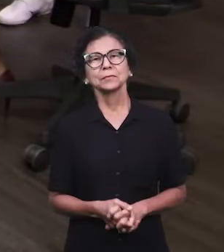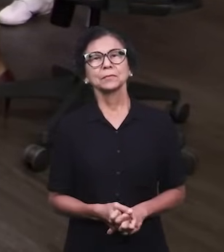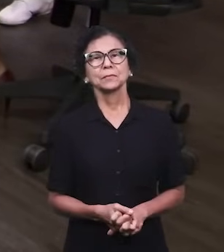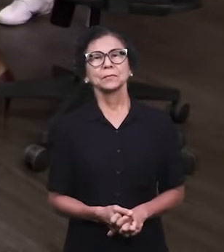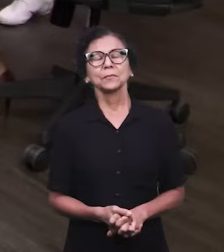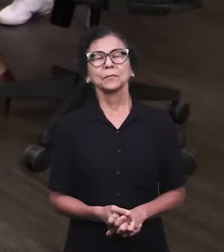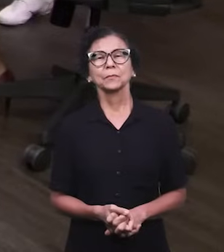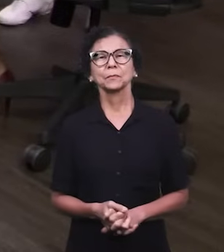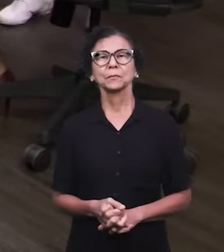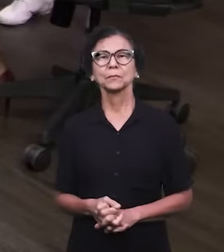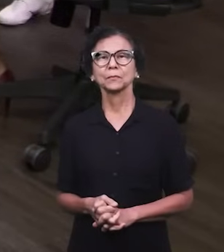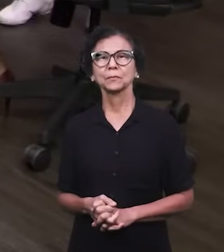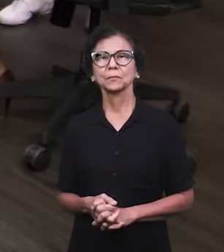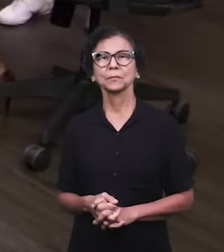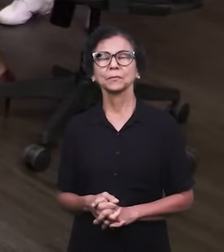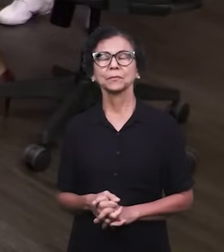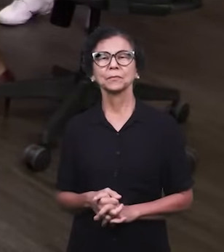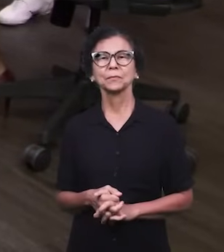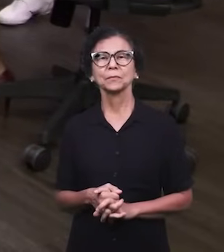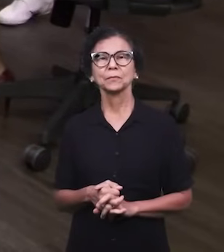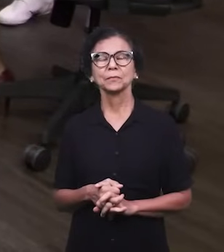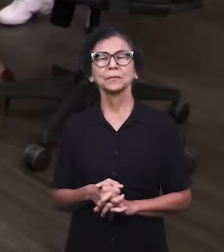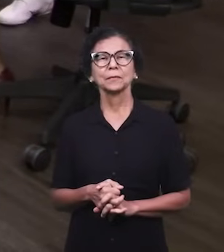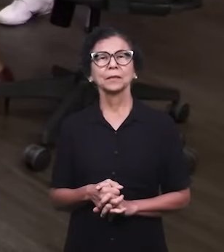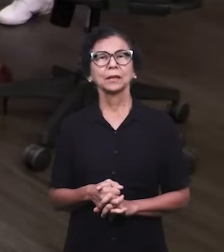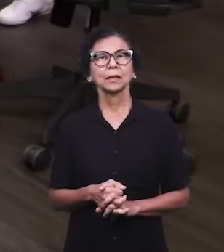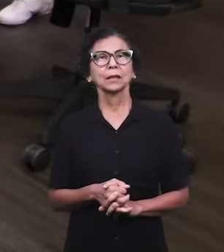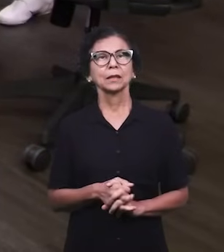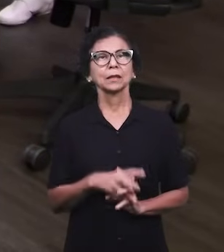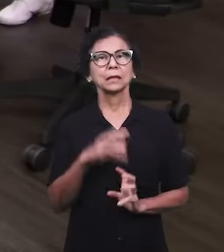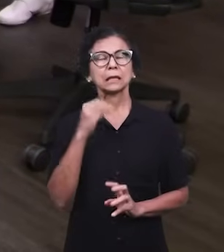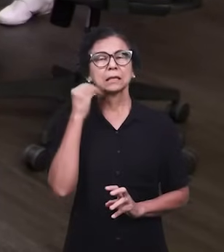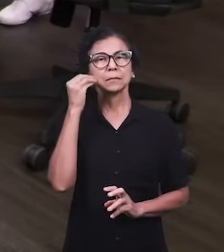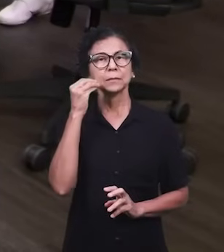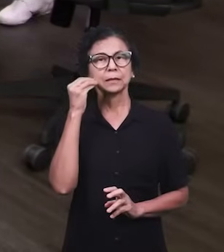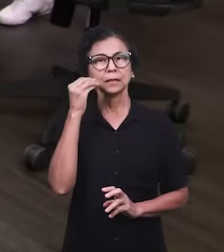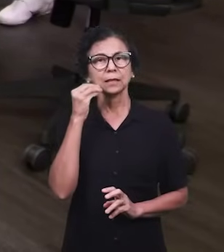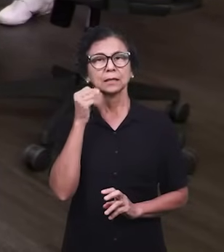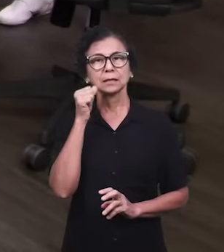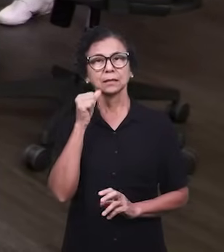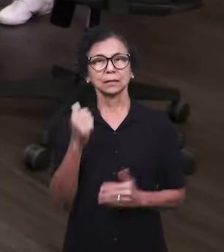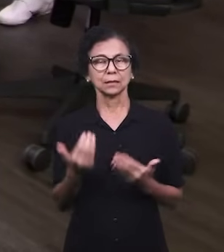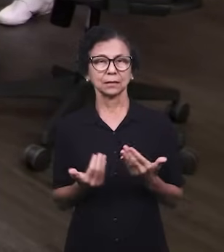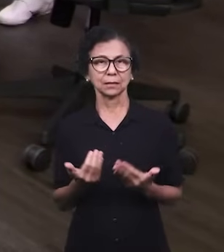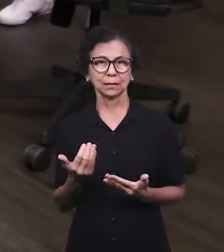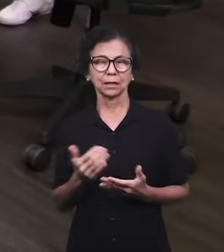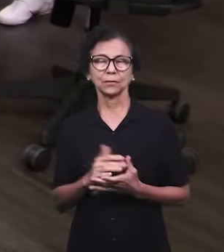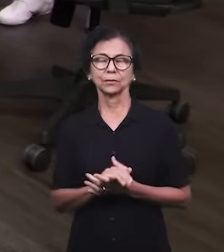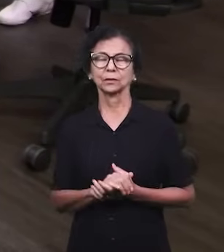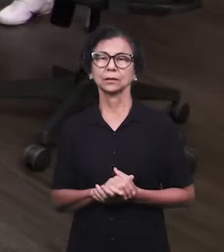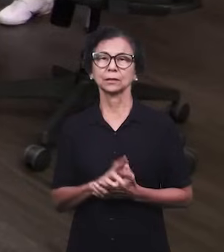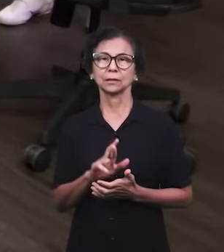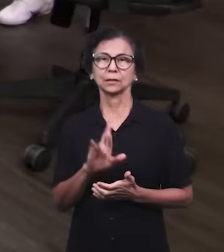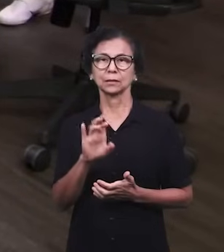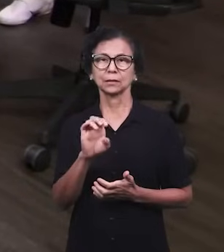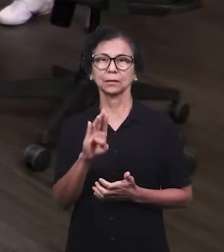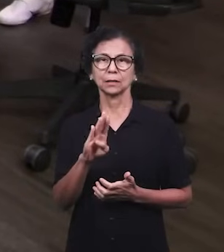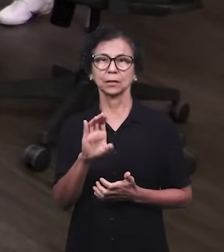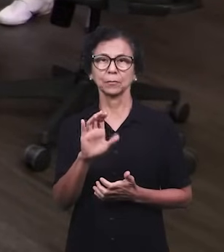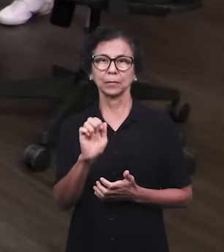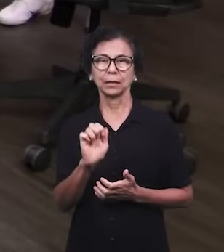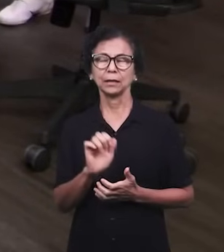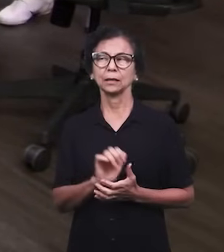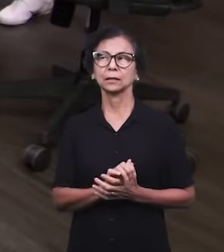Rebeca é que ela exerceu uma confiança no Senhor. O fato de ela estar